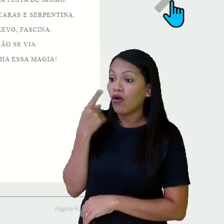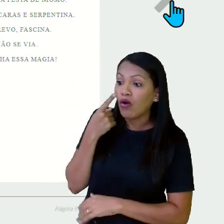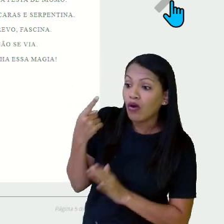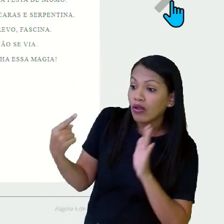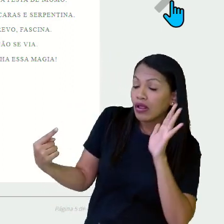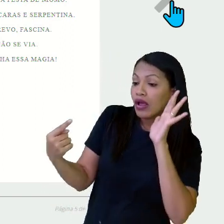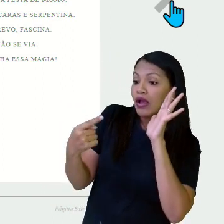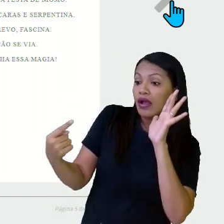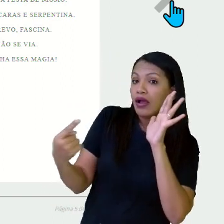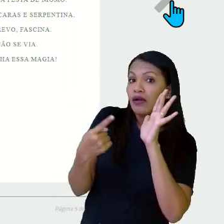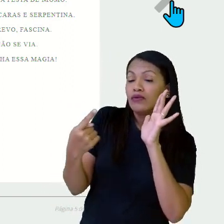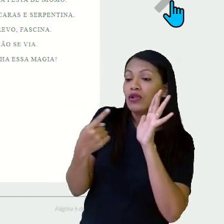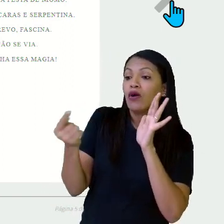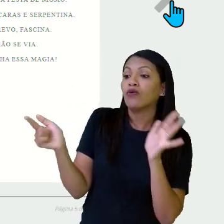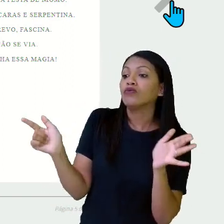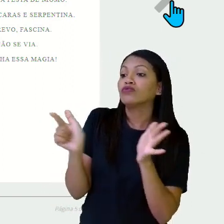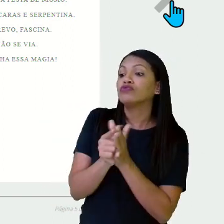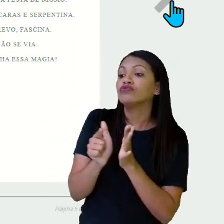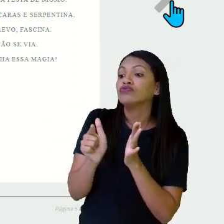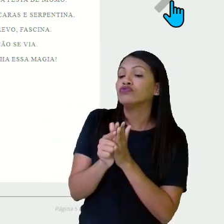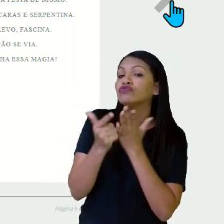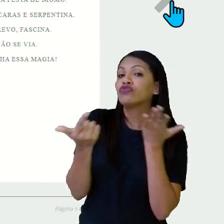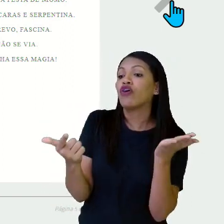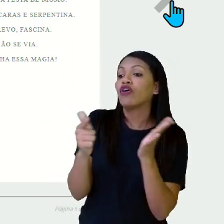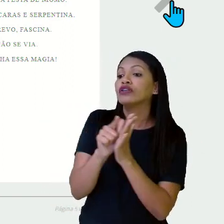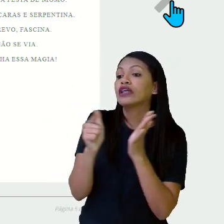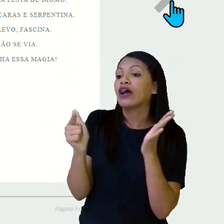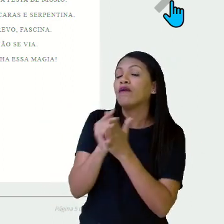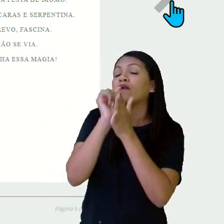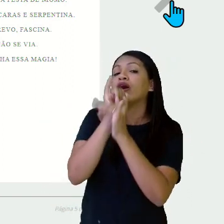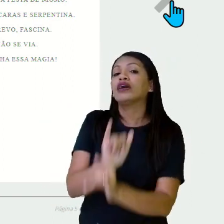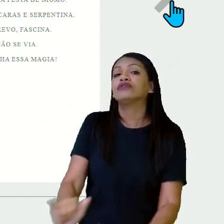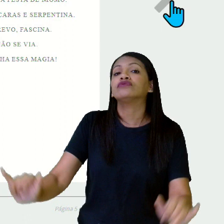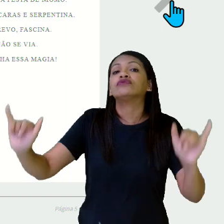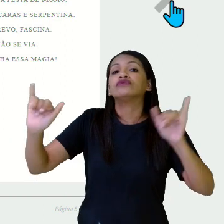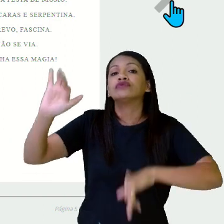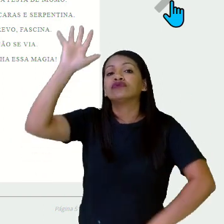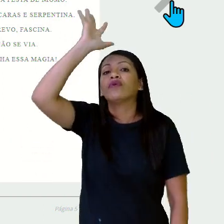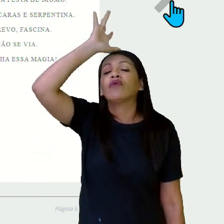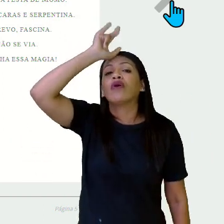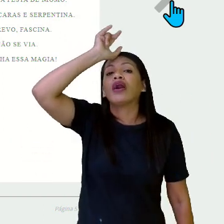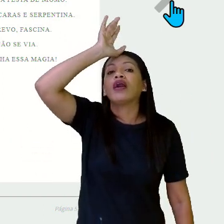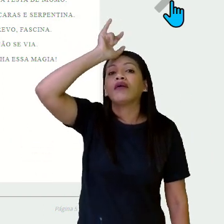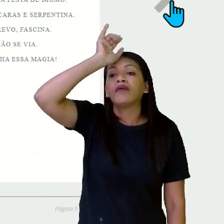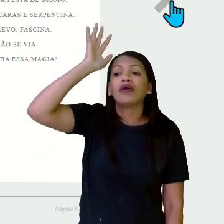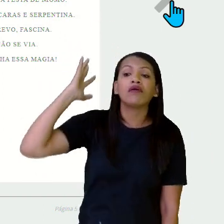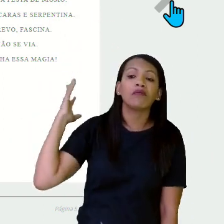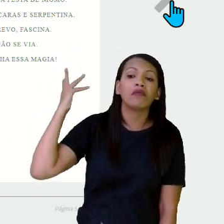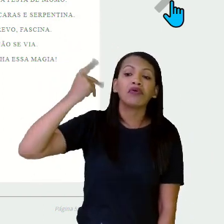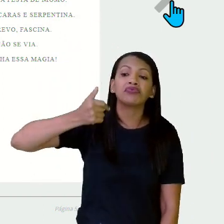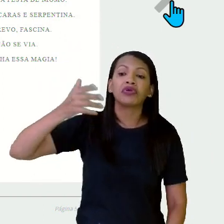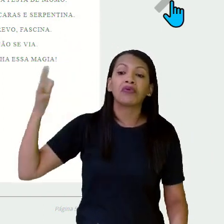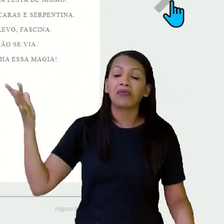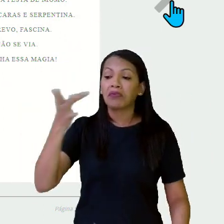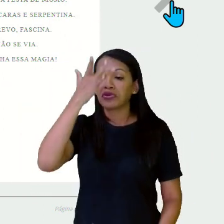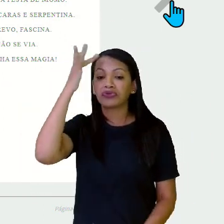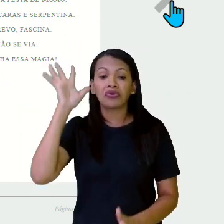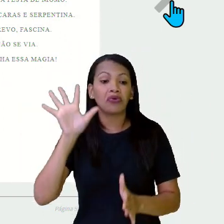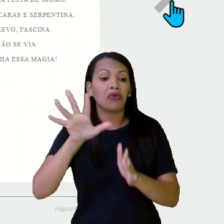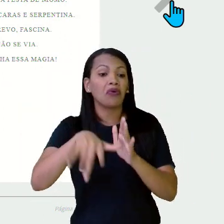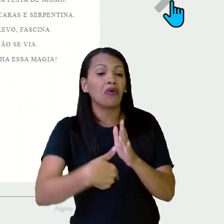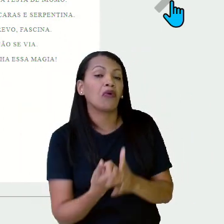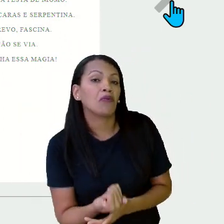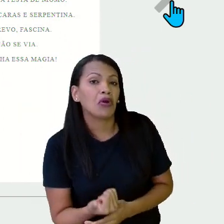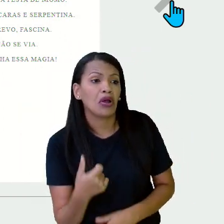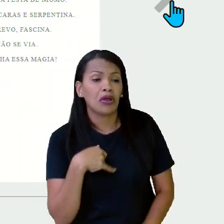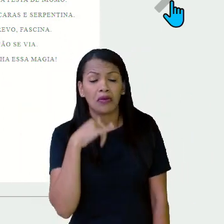o jornal anunciou, o galo da madrugada alguém passou e levou. A população se entristece,